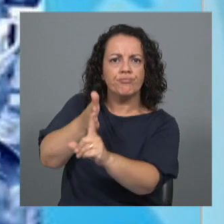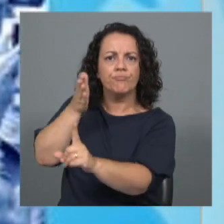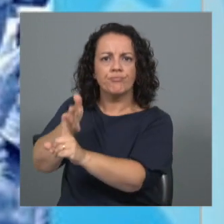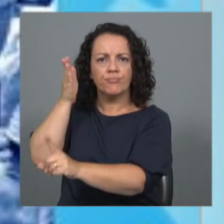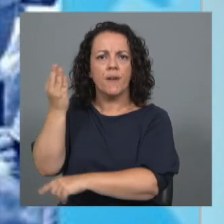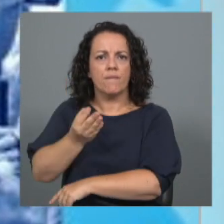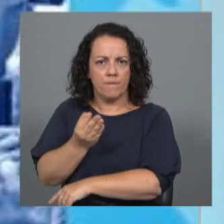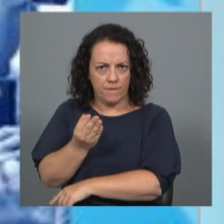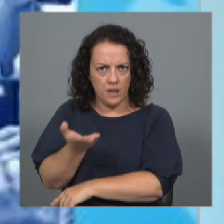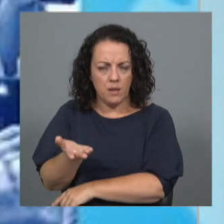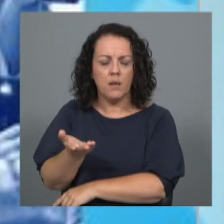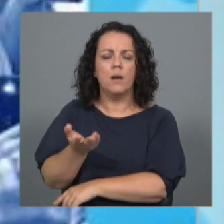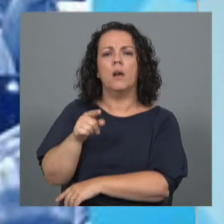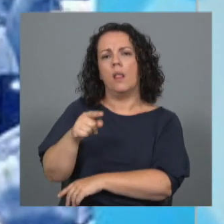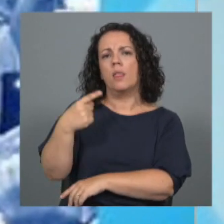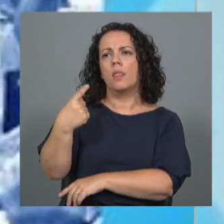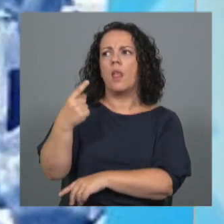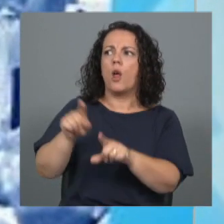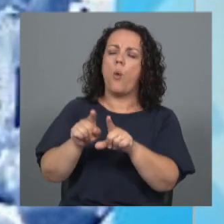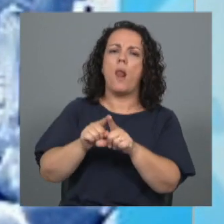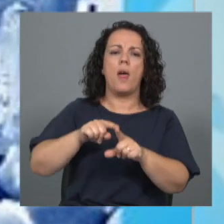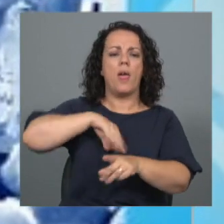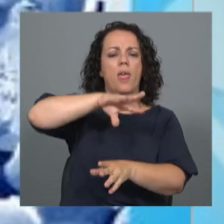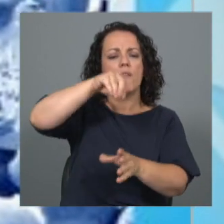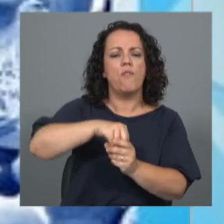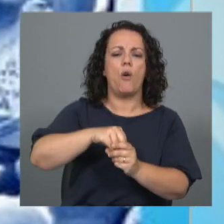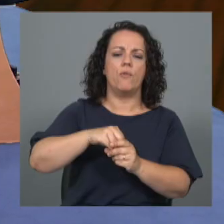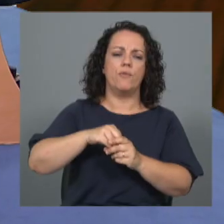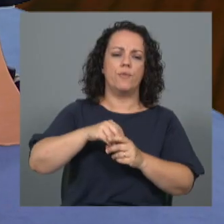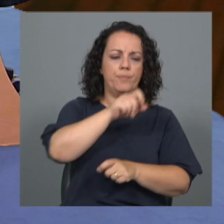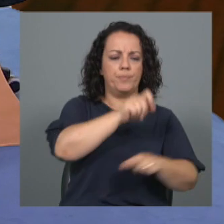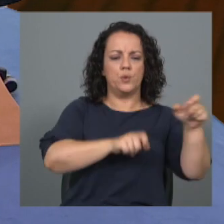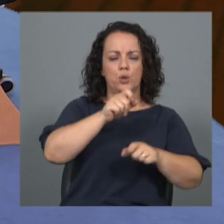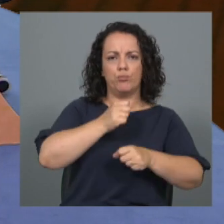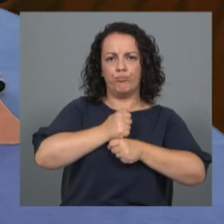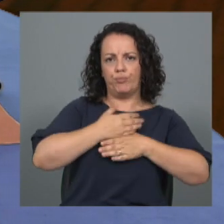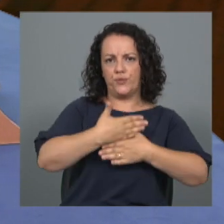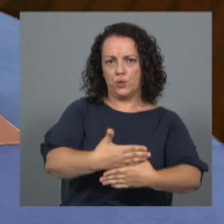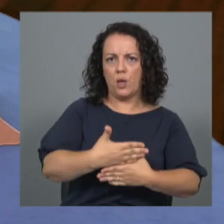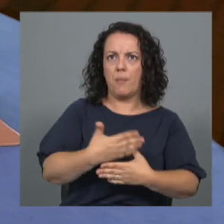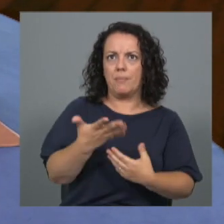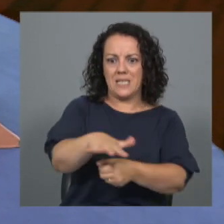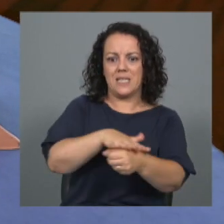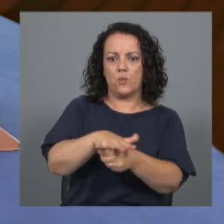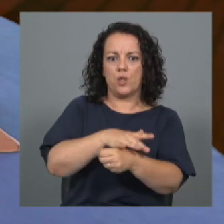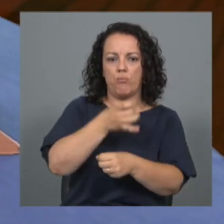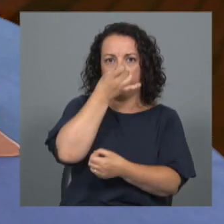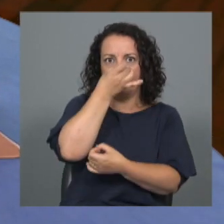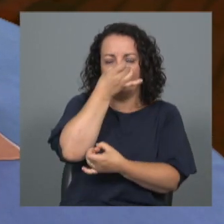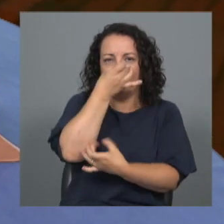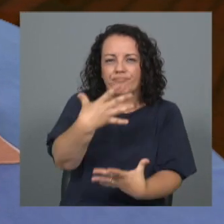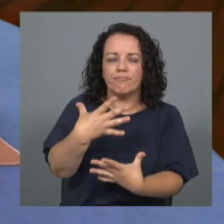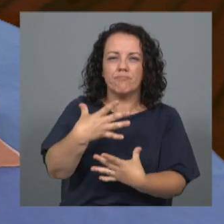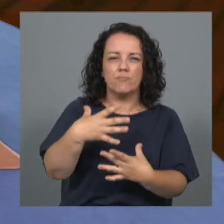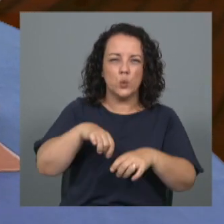um envolvimento, digamos, profissional, digamos, neste combate a esta situação de fragilidade social. No